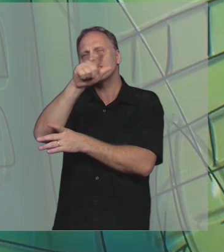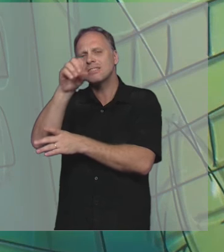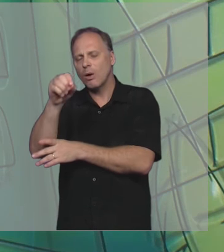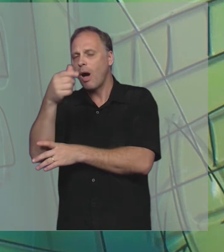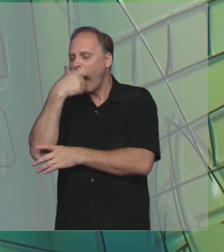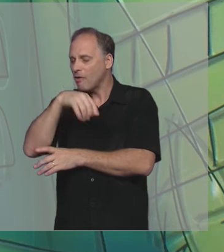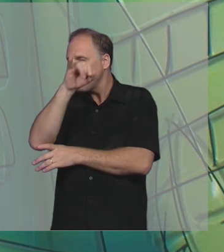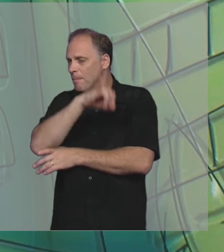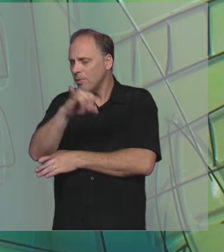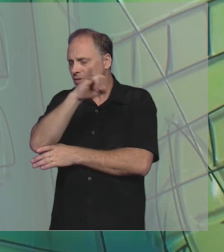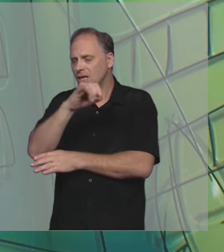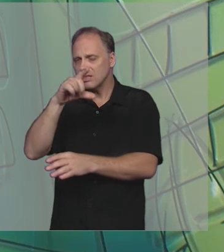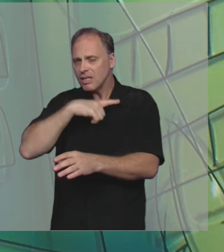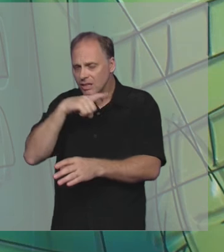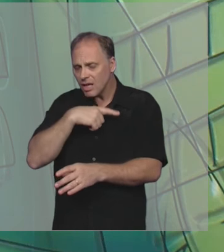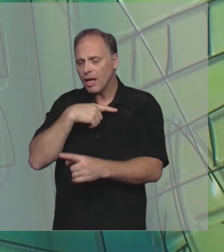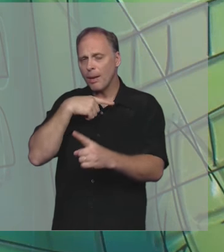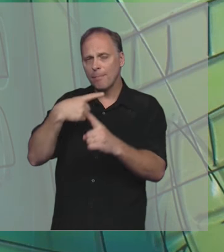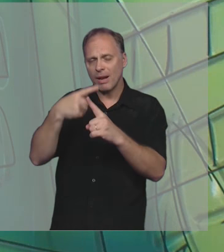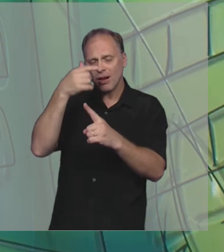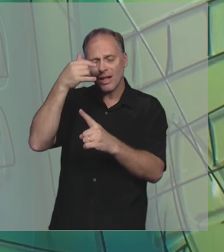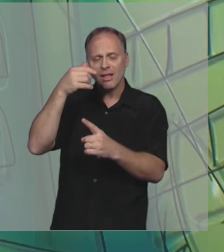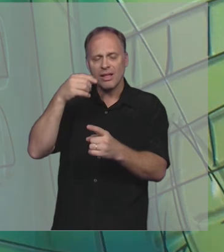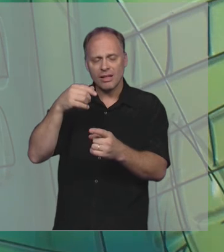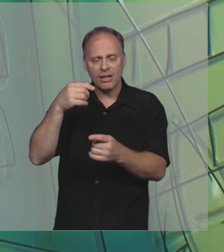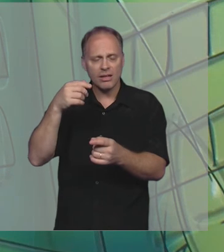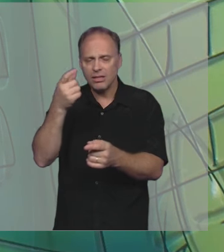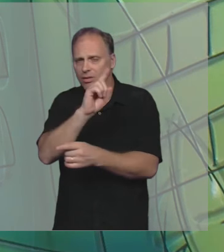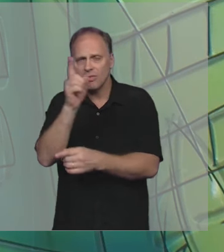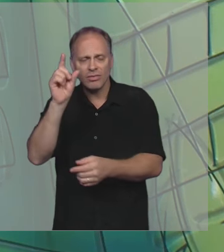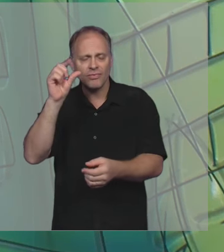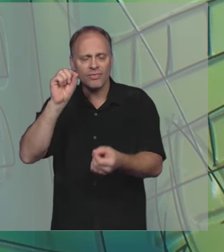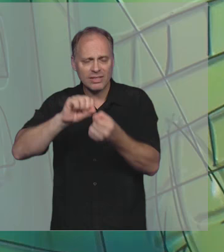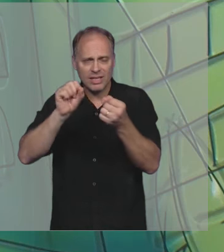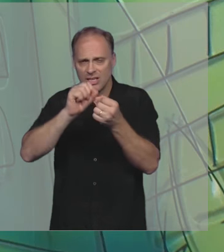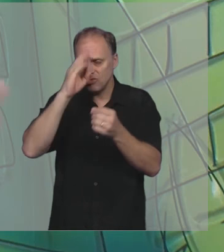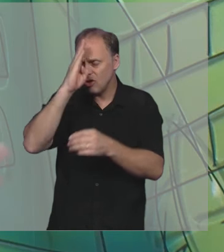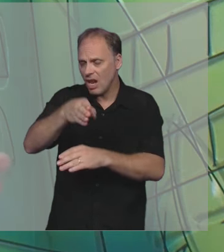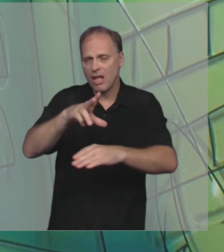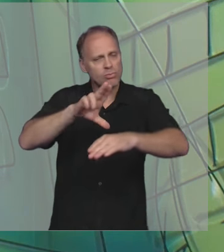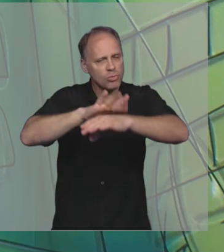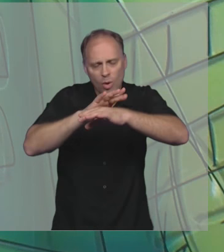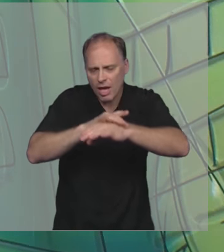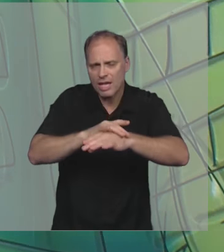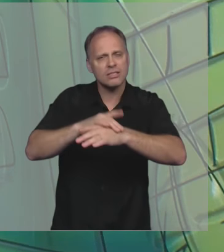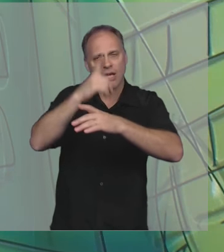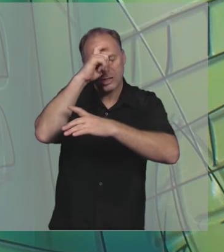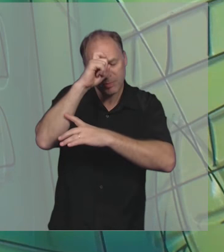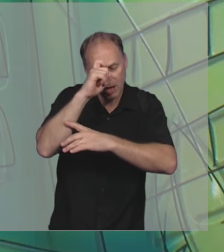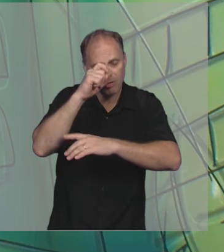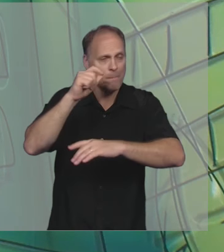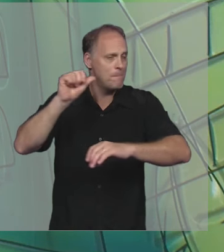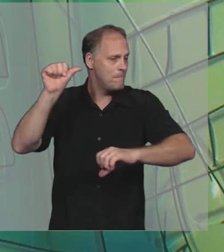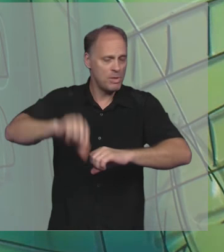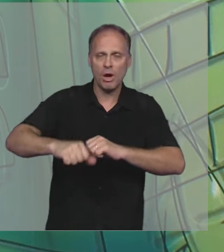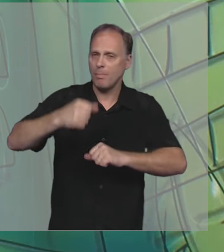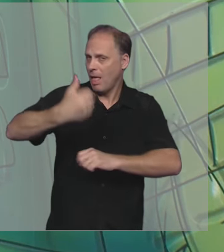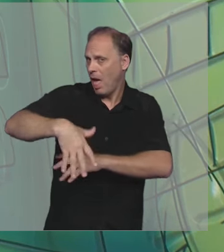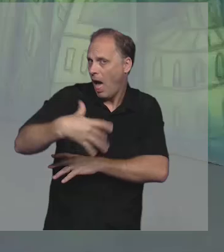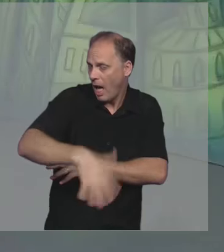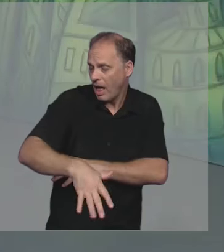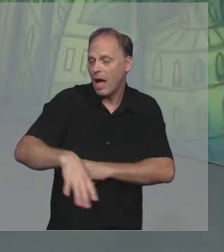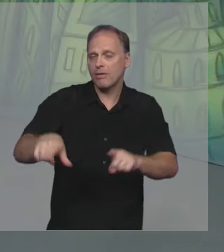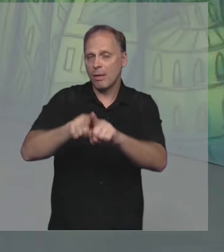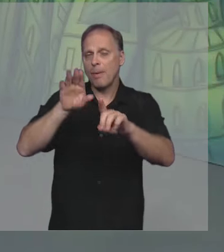seja fundamental a prevenção para não ter que se remediar uma doença, né, que sai muito mais oneroso e